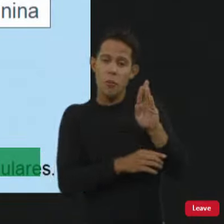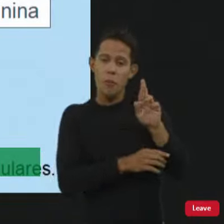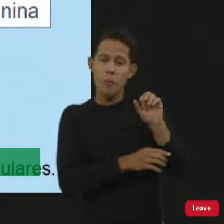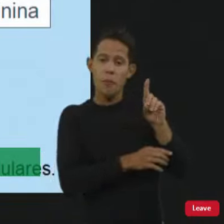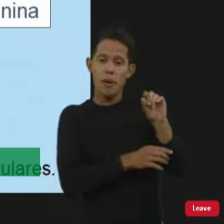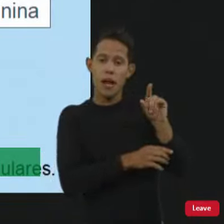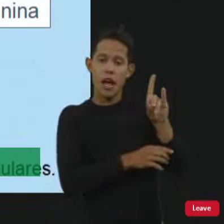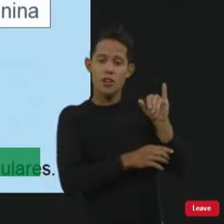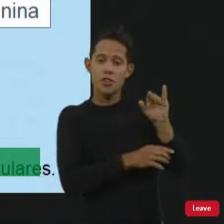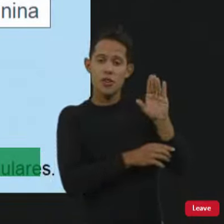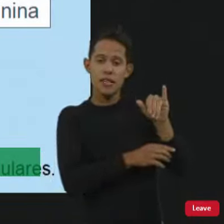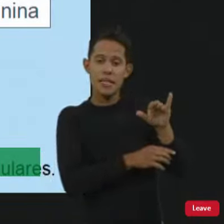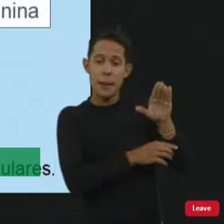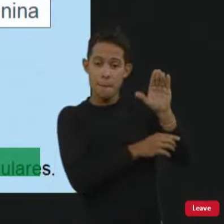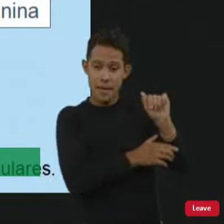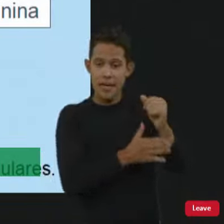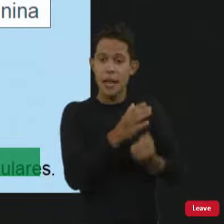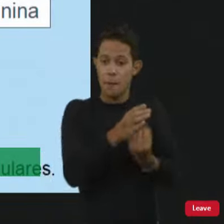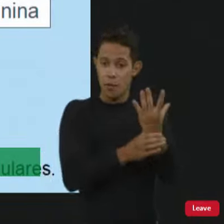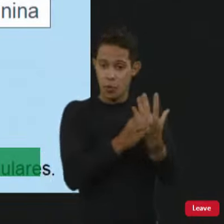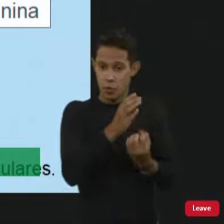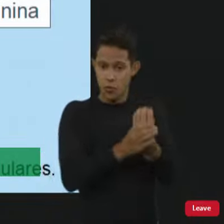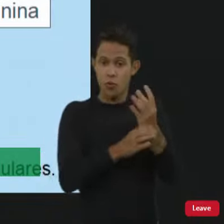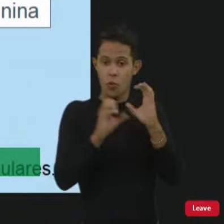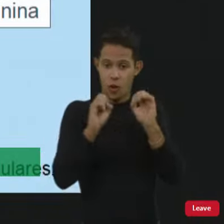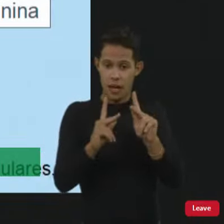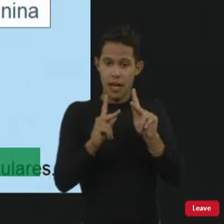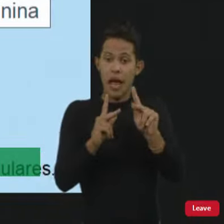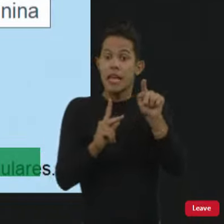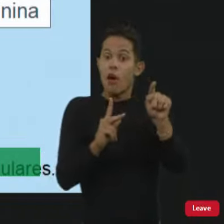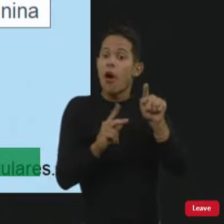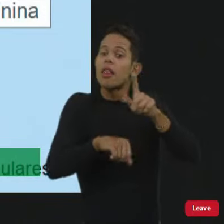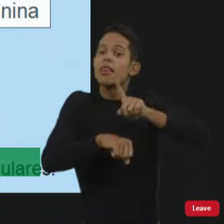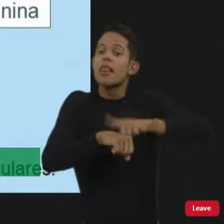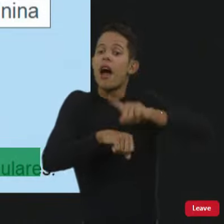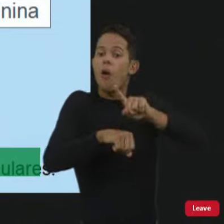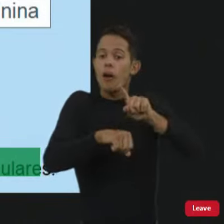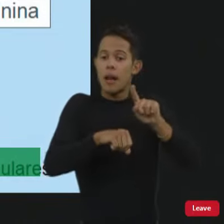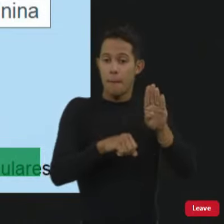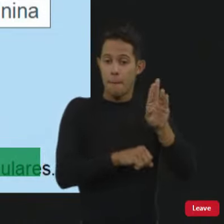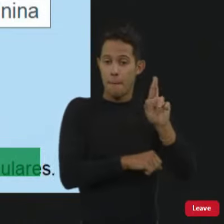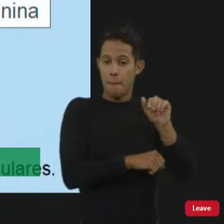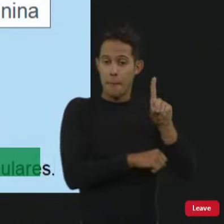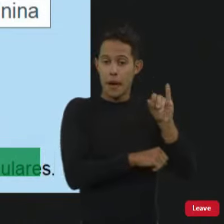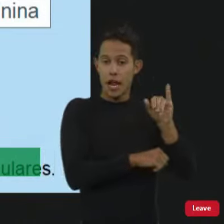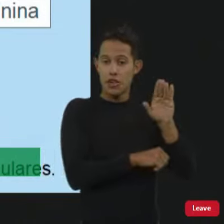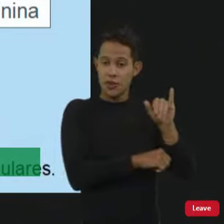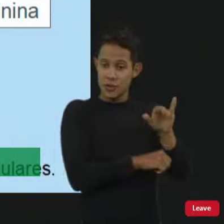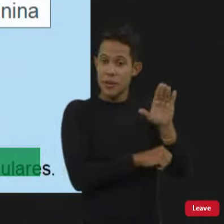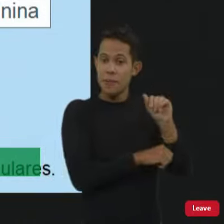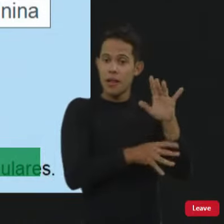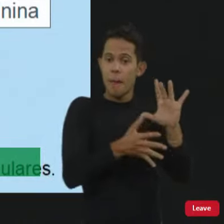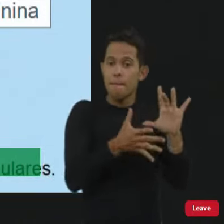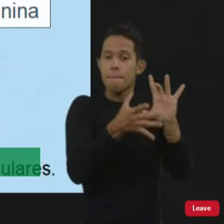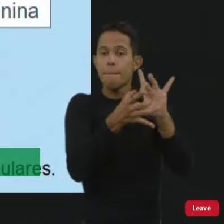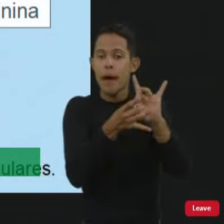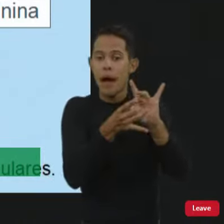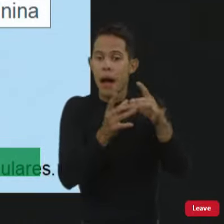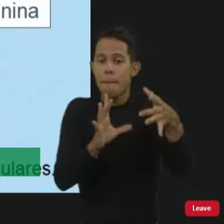que a bradicinina se liga às suas caselas, aos seus receptores, as células lá ao nível dentro